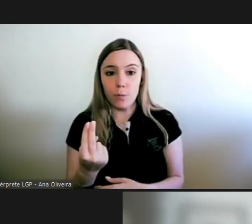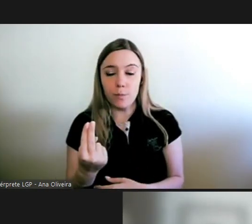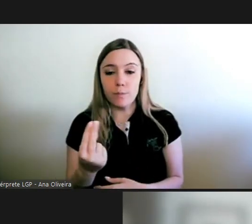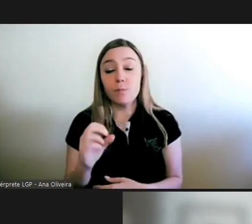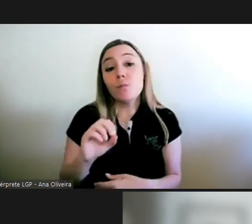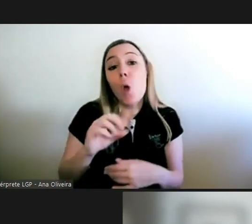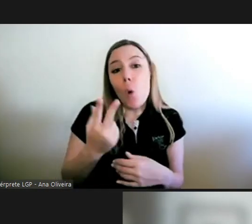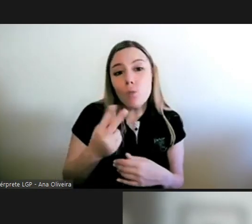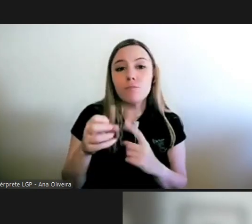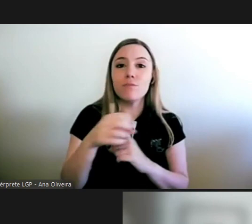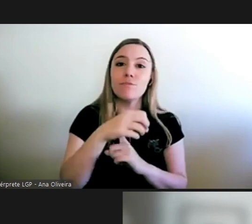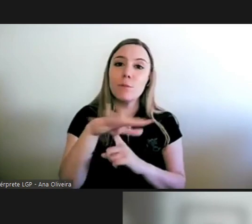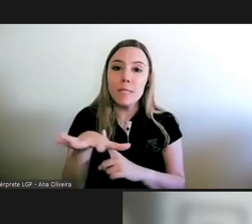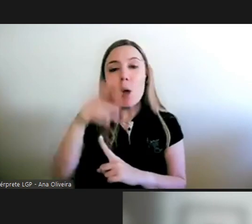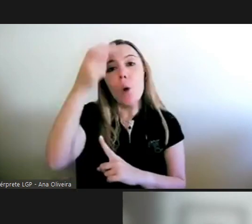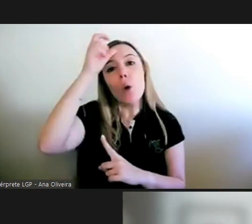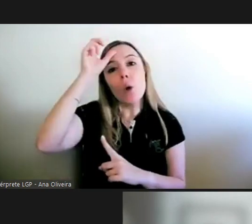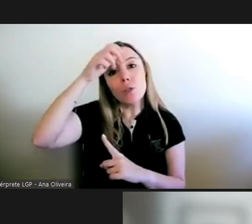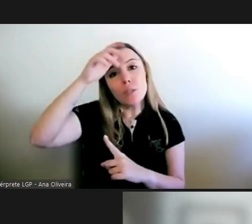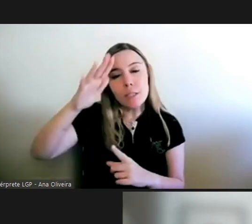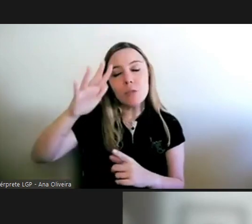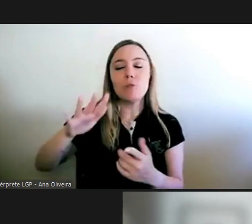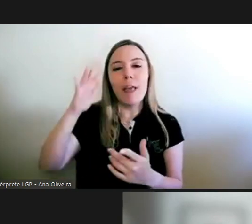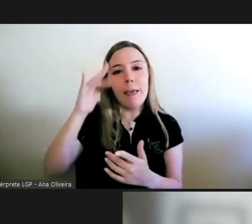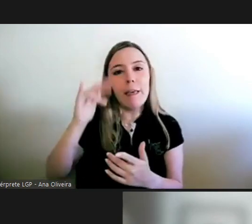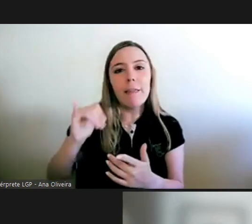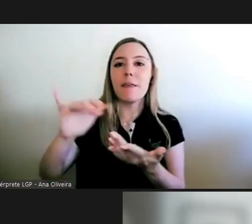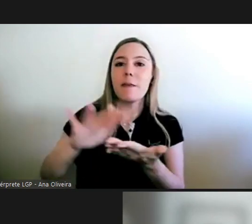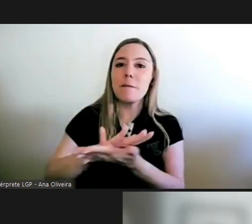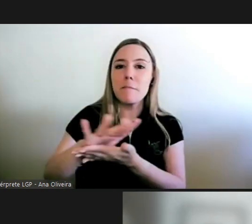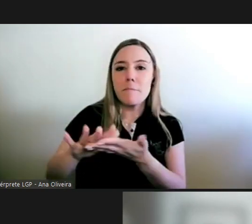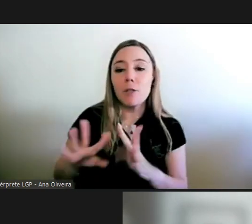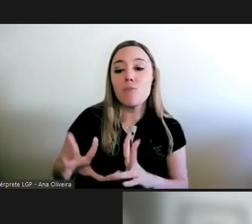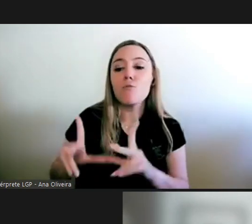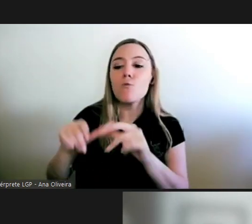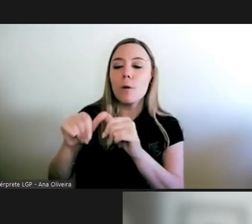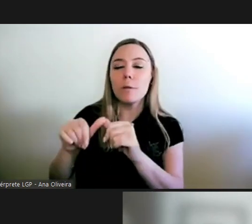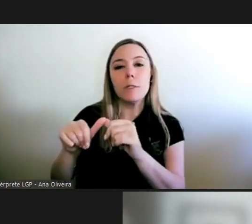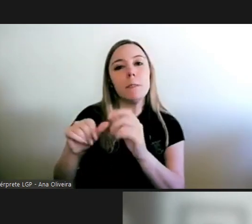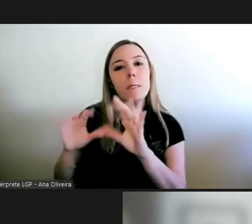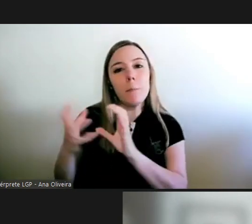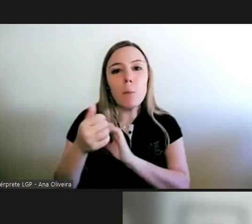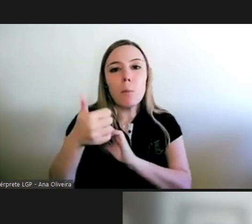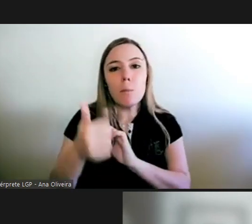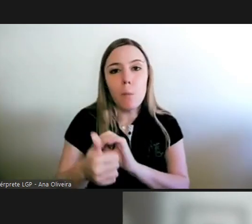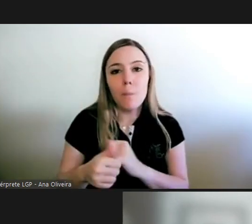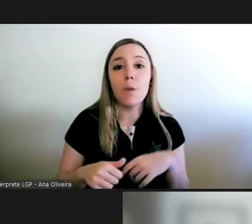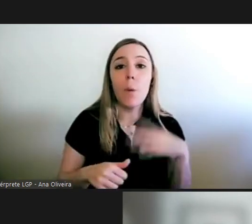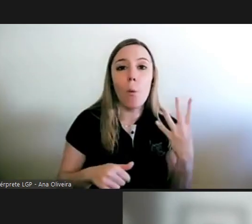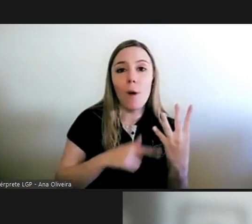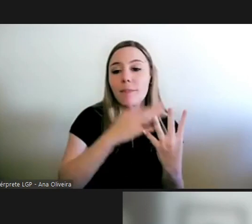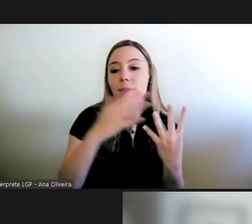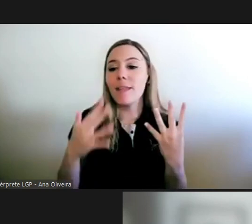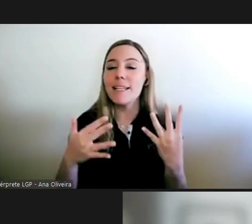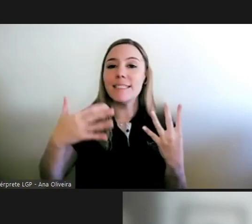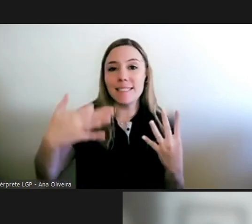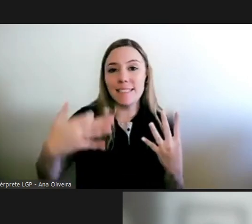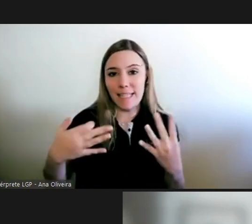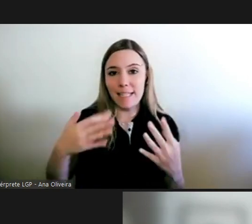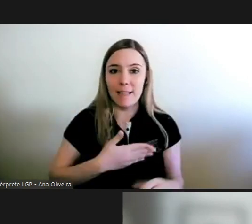na formação Conceitos e Princípios do Desenvolvimento Sustentável, que terá lugar de 4 a 7 de